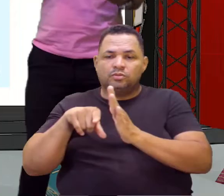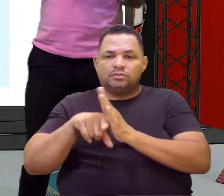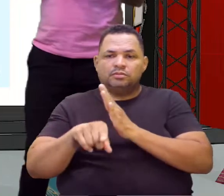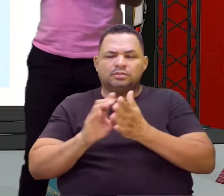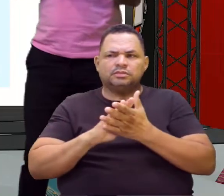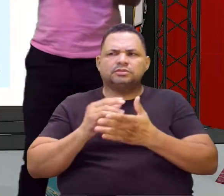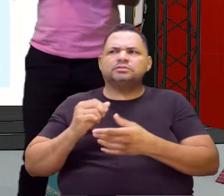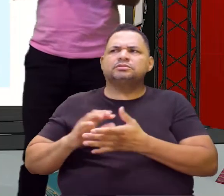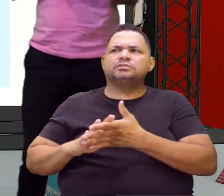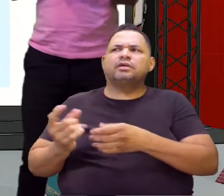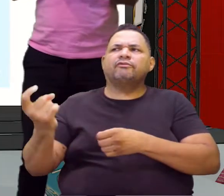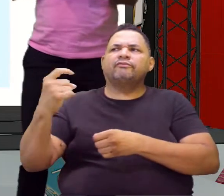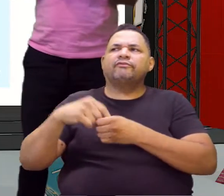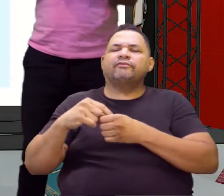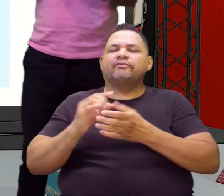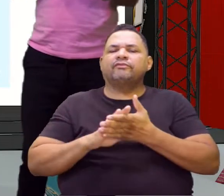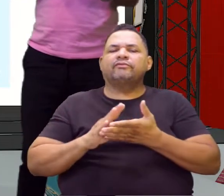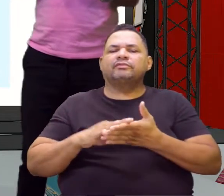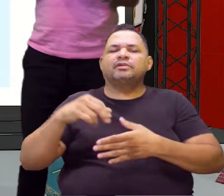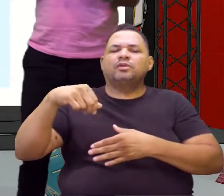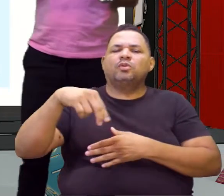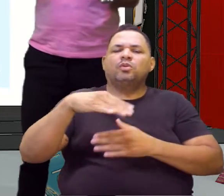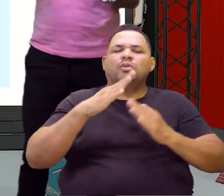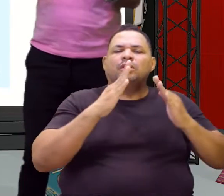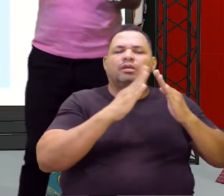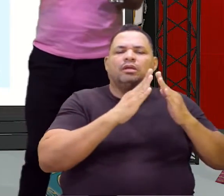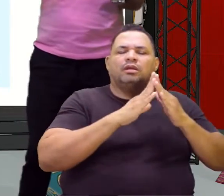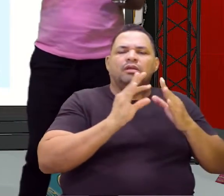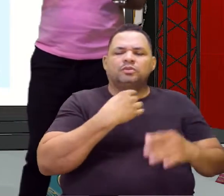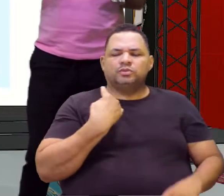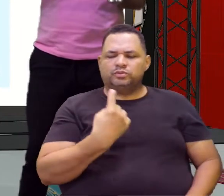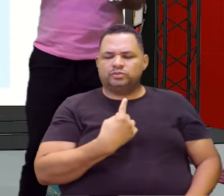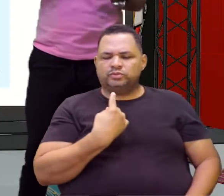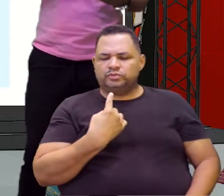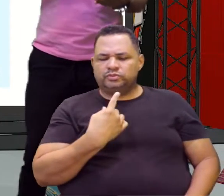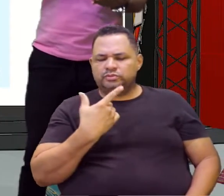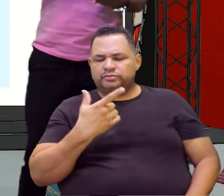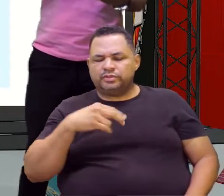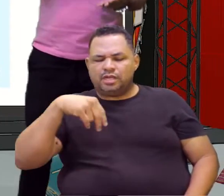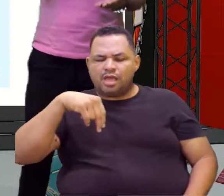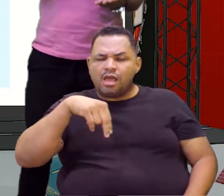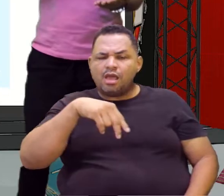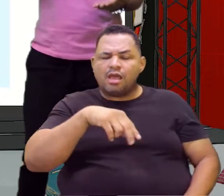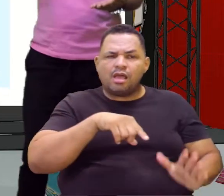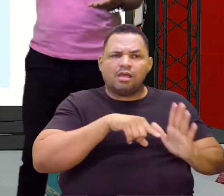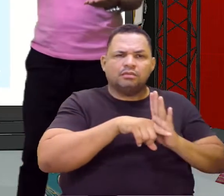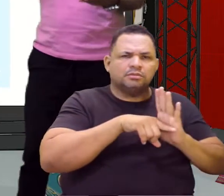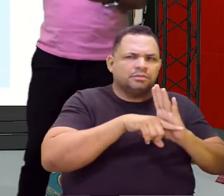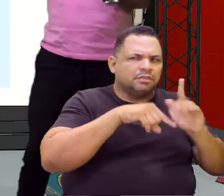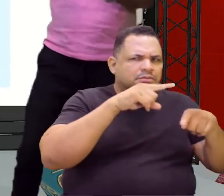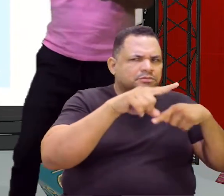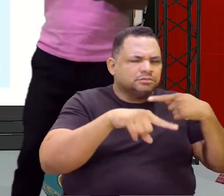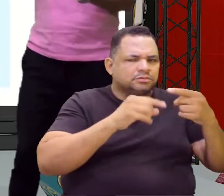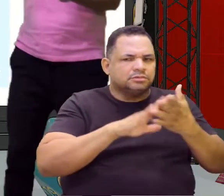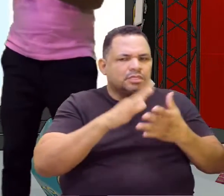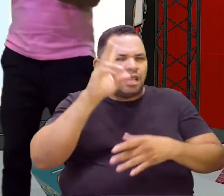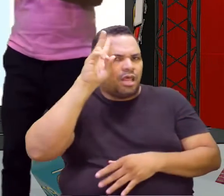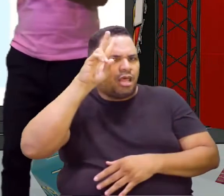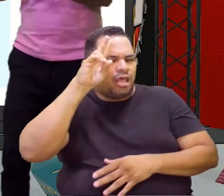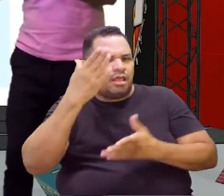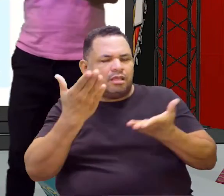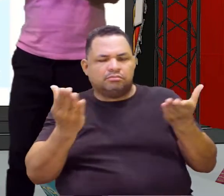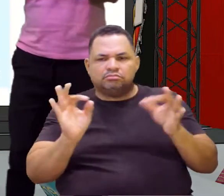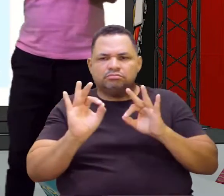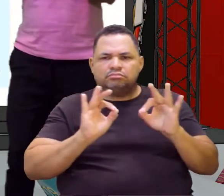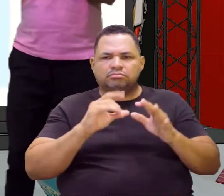casa sozinho e fala assim, dúvida. Aí você vai lá e pesquisa e tira a dúvida. Aí você vai com um colega e fala assim, ei, tu lembra que tu me falou isso